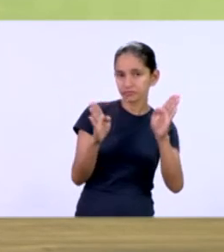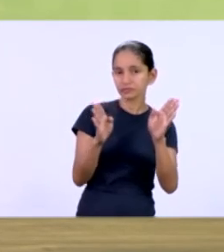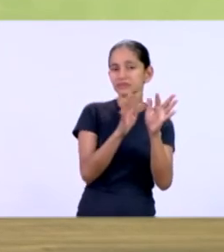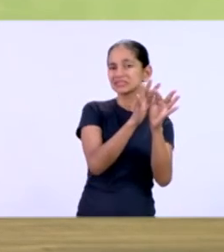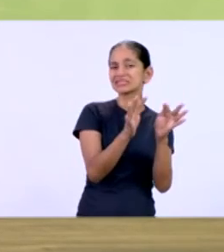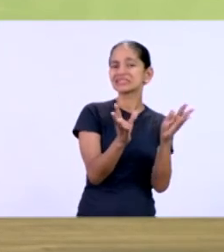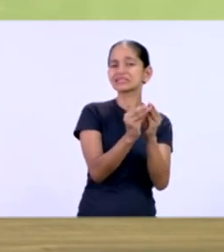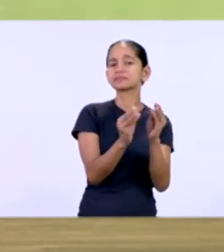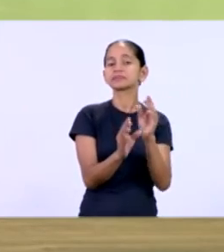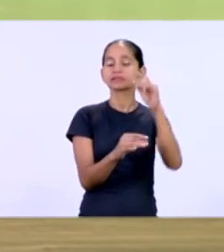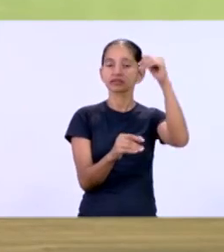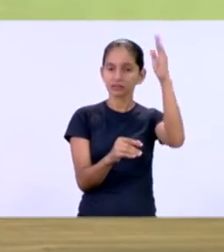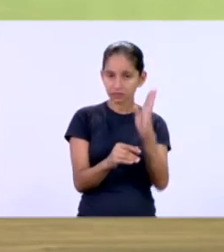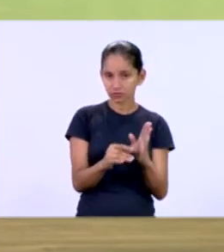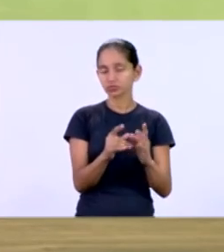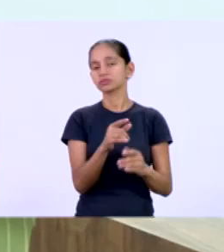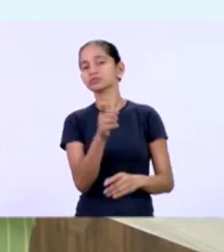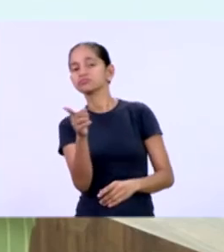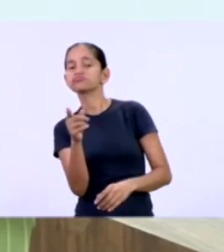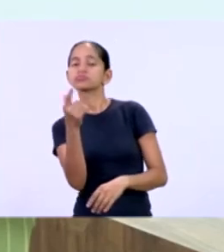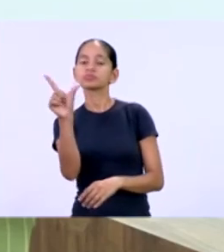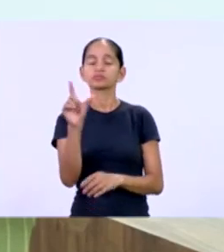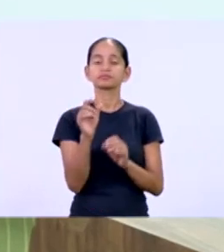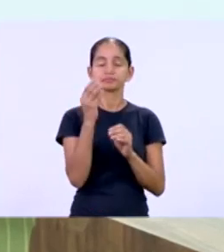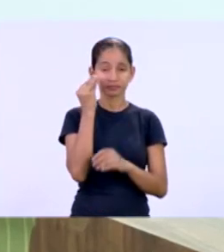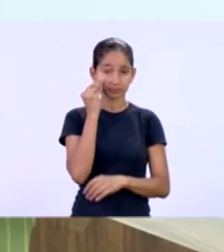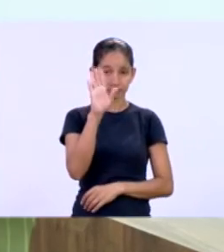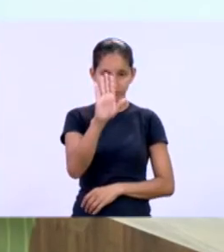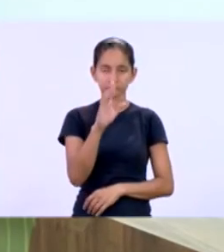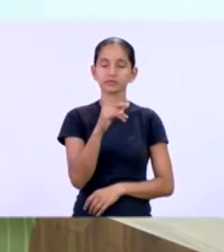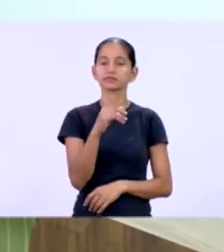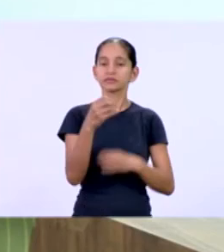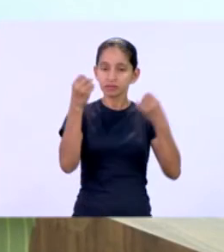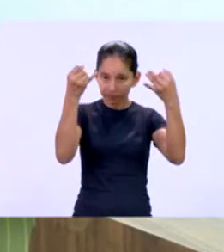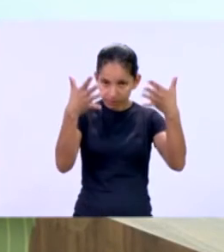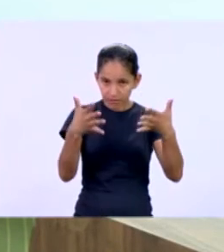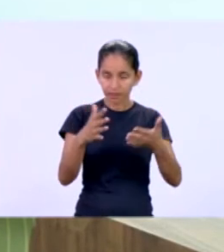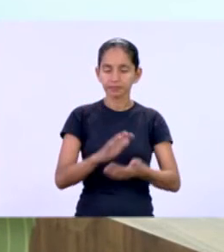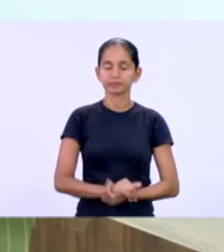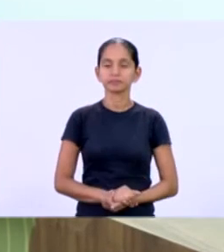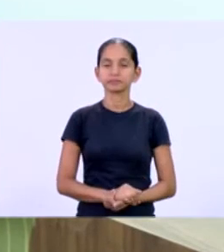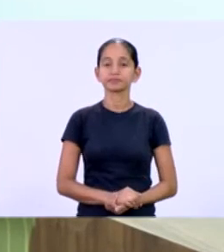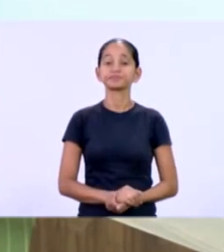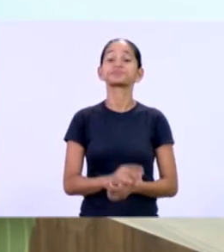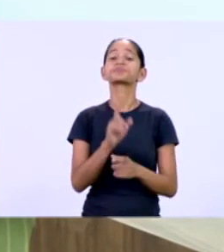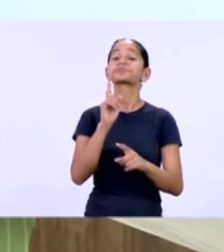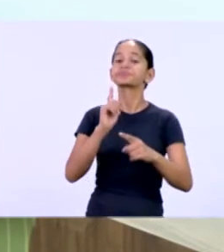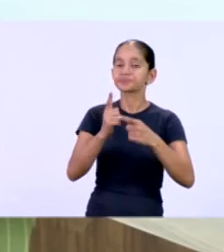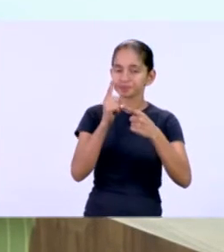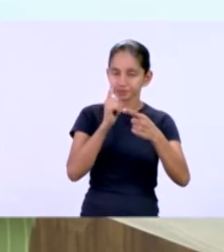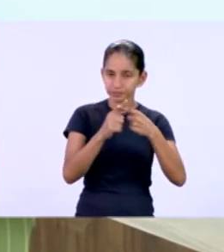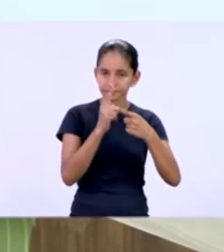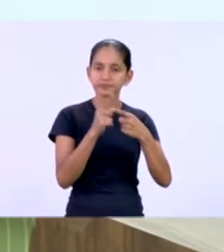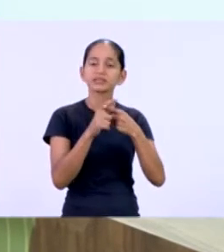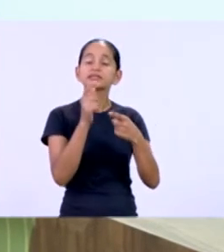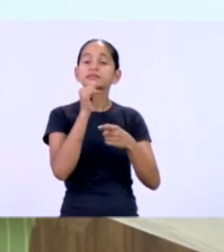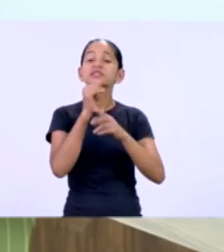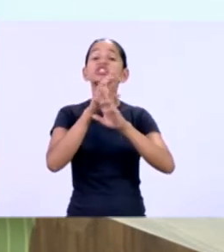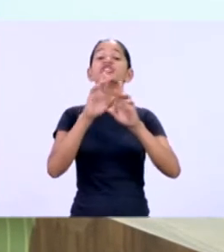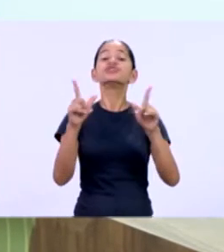formas de arrecadação. Beleza. Bom lá, gente, assim, a grande diferença se deu em virtude do